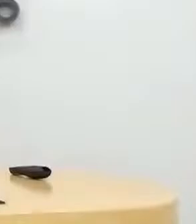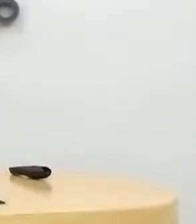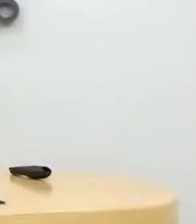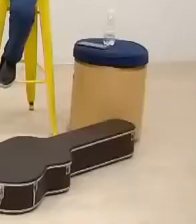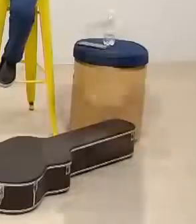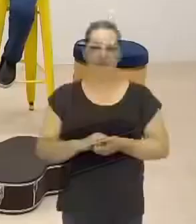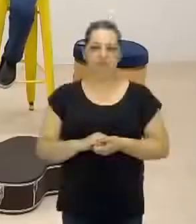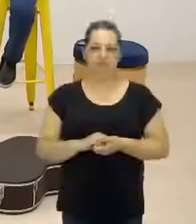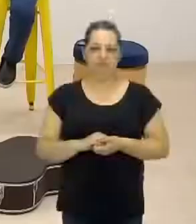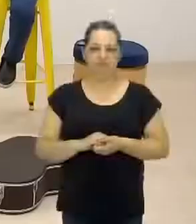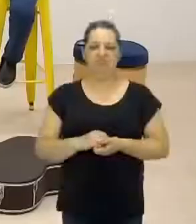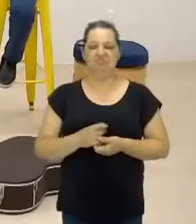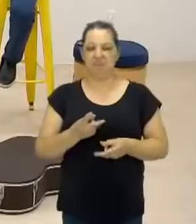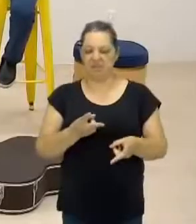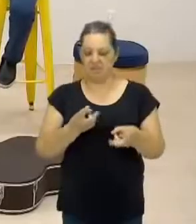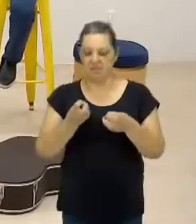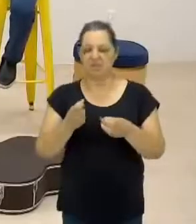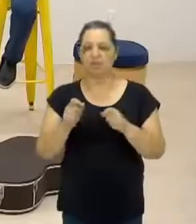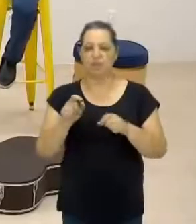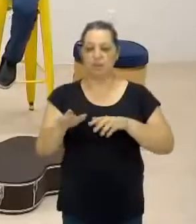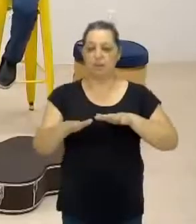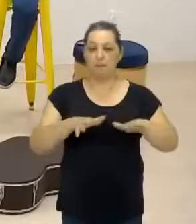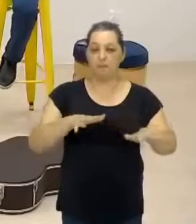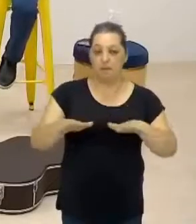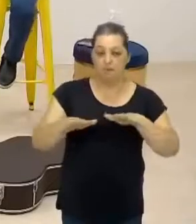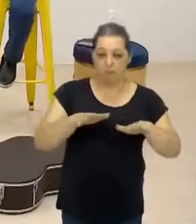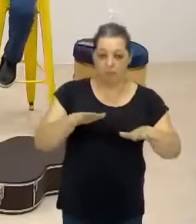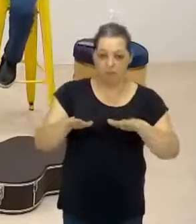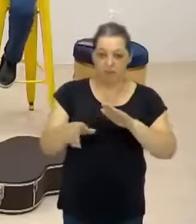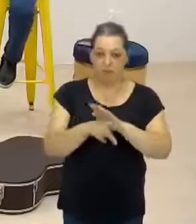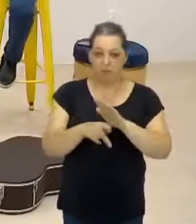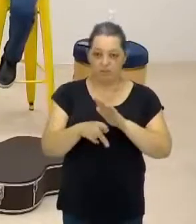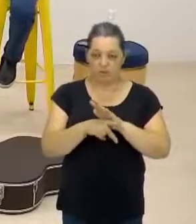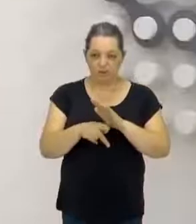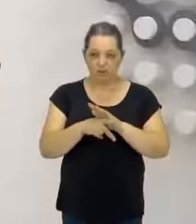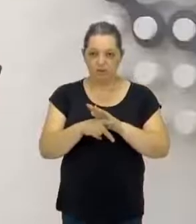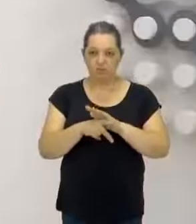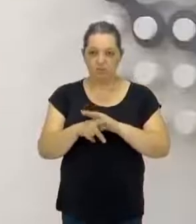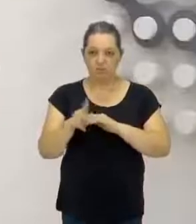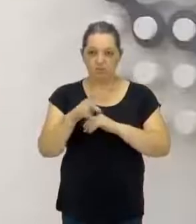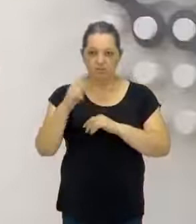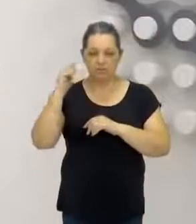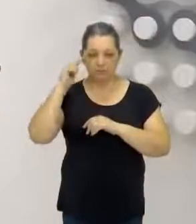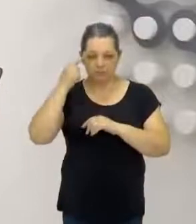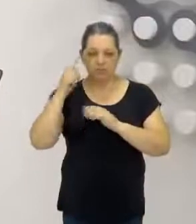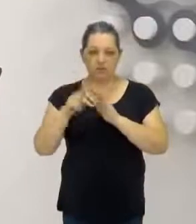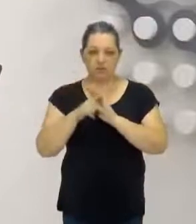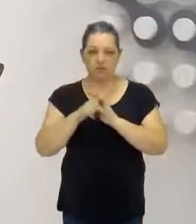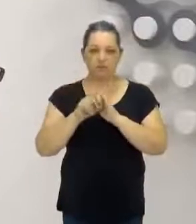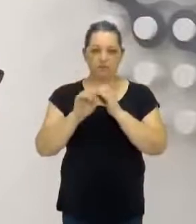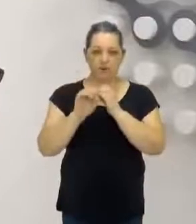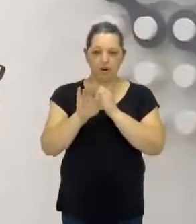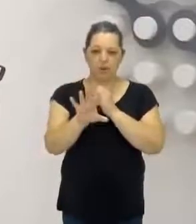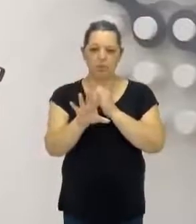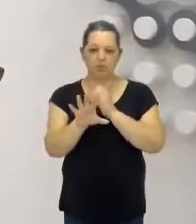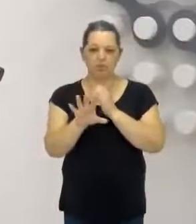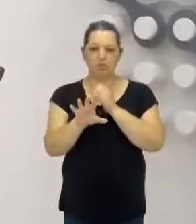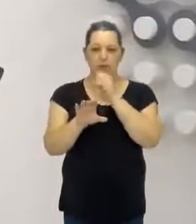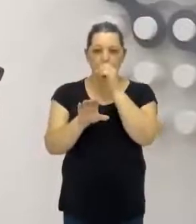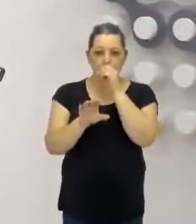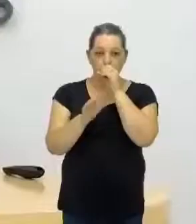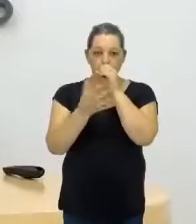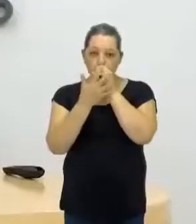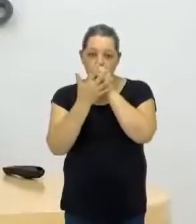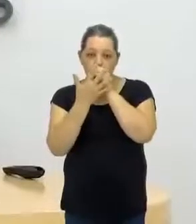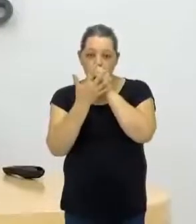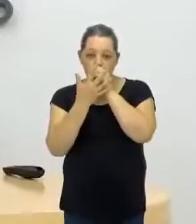A gente observou ali o movimento, professor Giba, da luz. E isso está relacionado ao som, de certa maneira, nesse